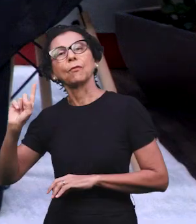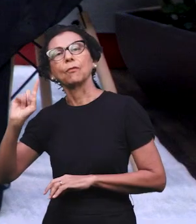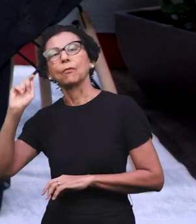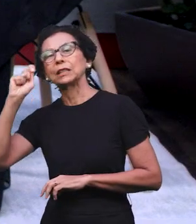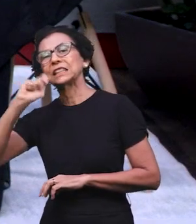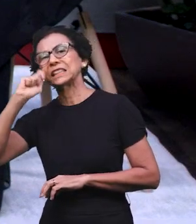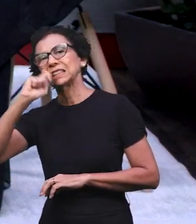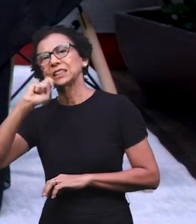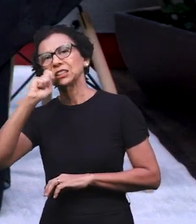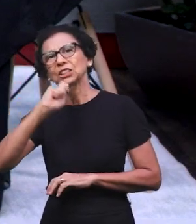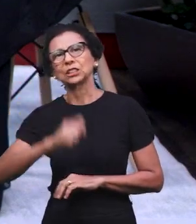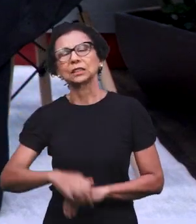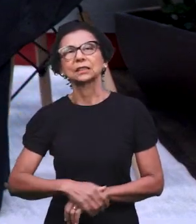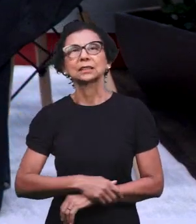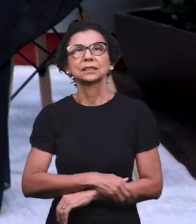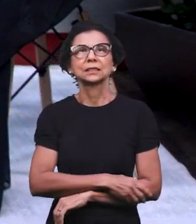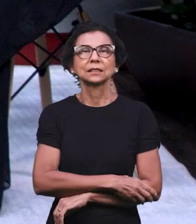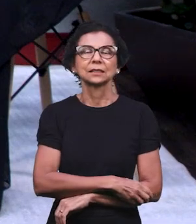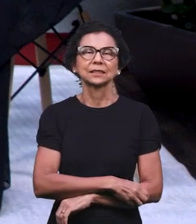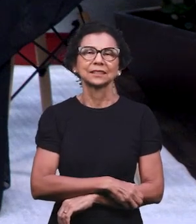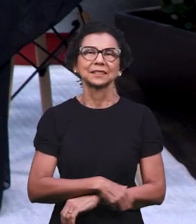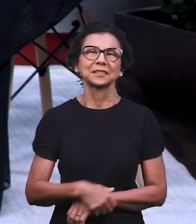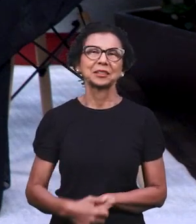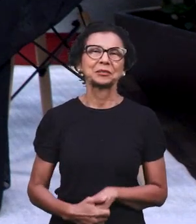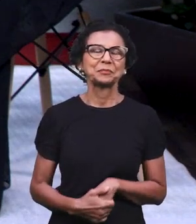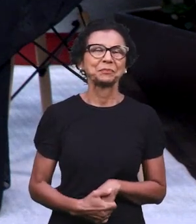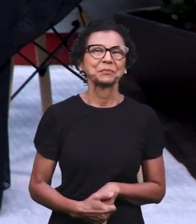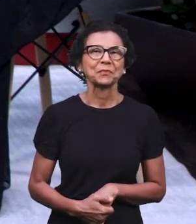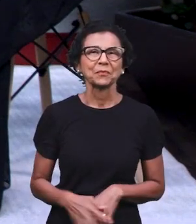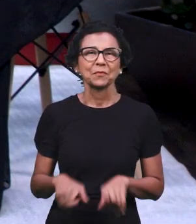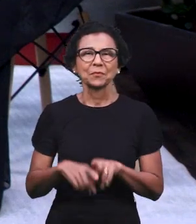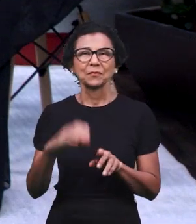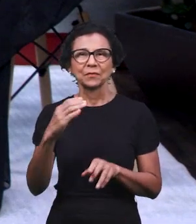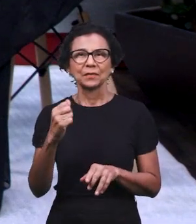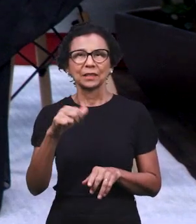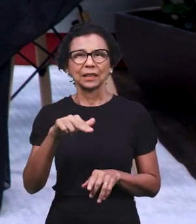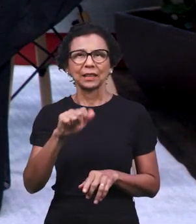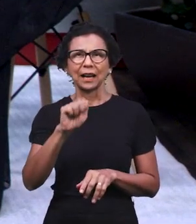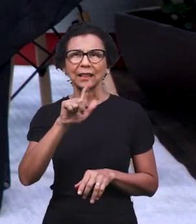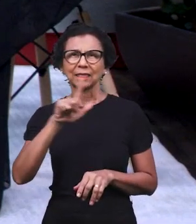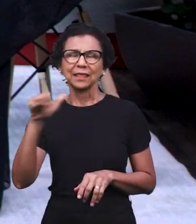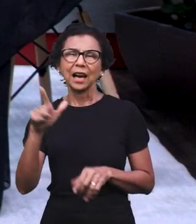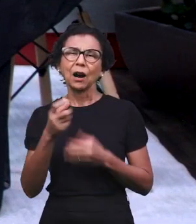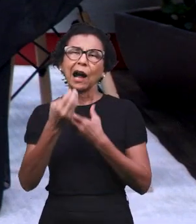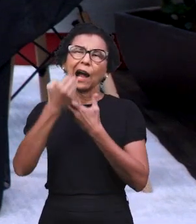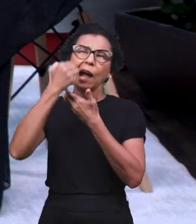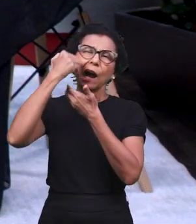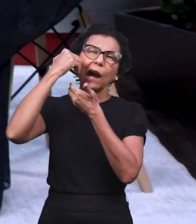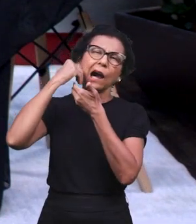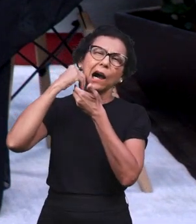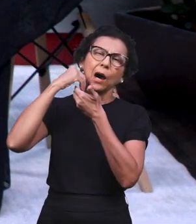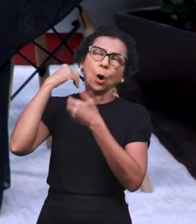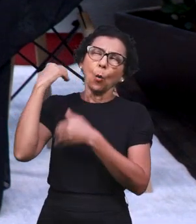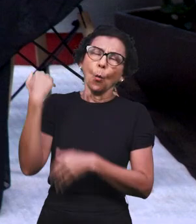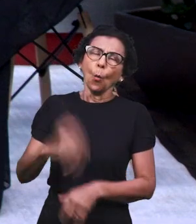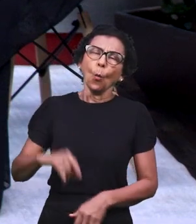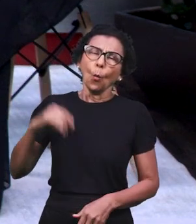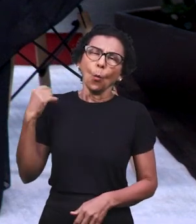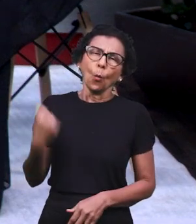um canal que já começa a dar isso. medo, só de ouvir Verdade. falar isso. Agora, um detalhe muito importante é, igual a doutora